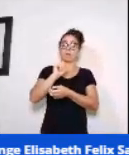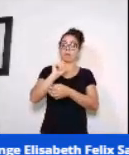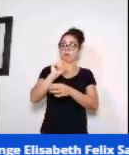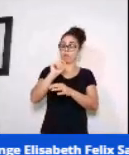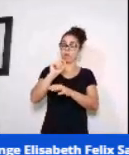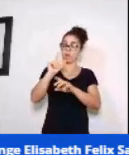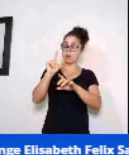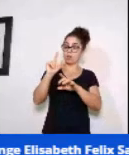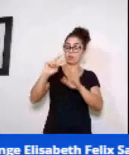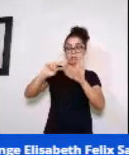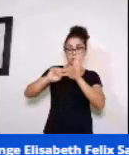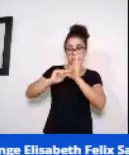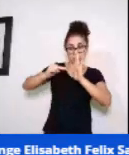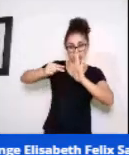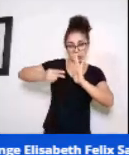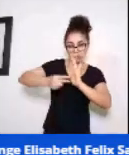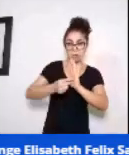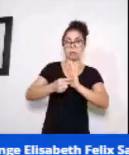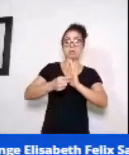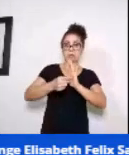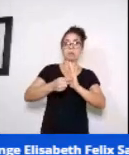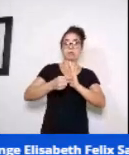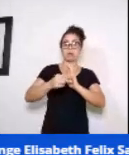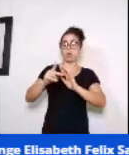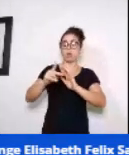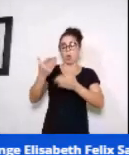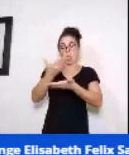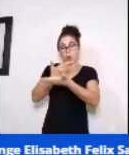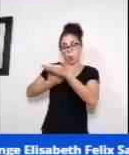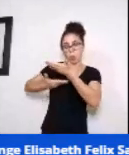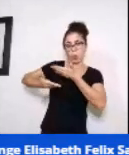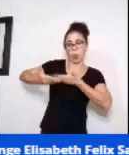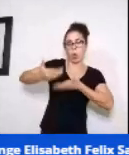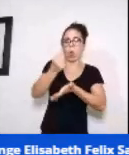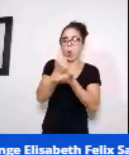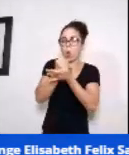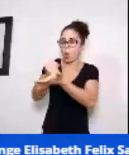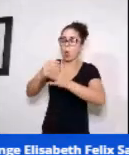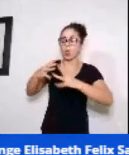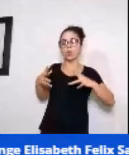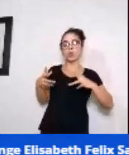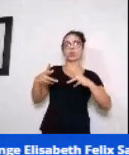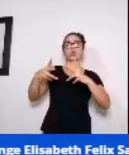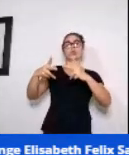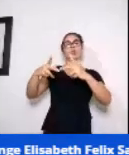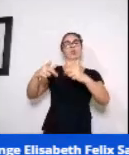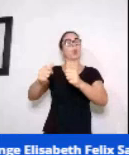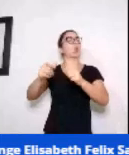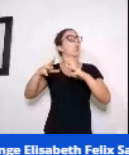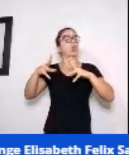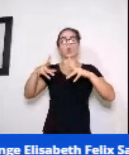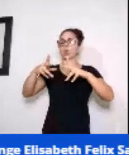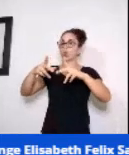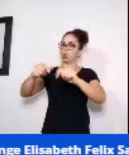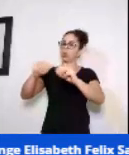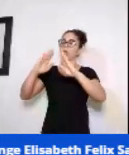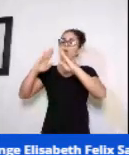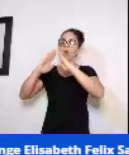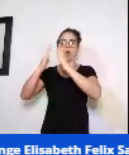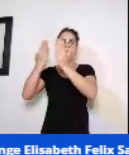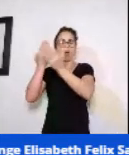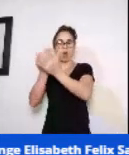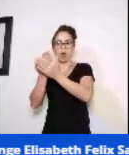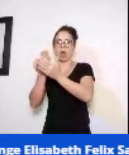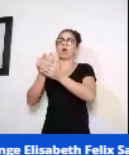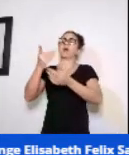de todos. Quando a gente diz todos, são todos os segmentos da unidade escolar. Monitor, o